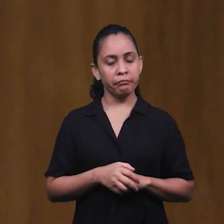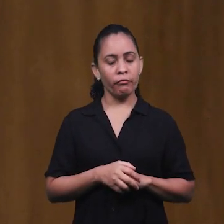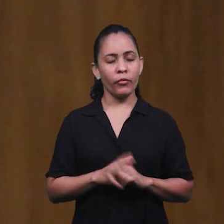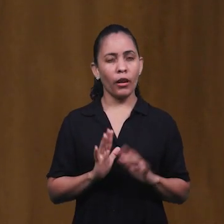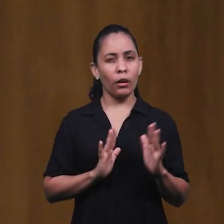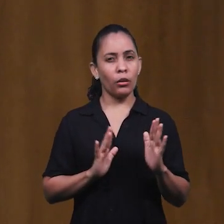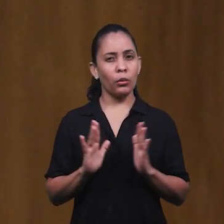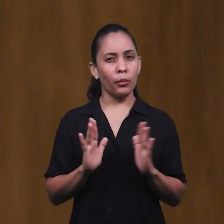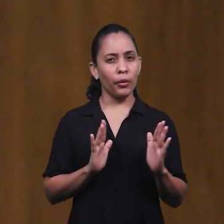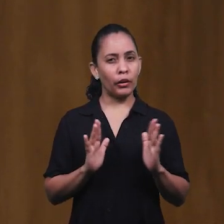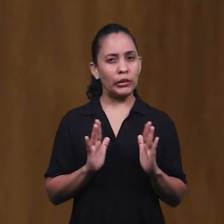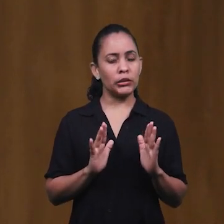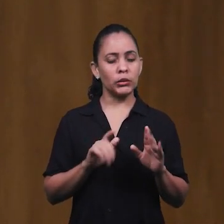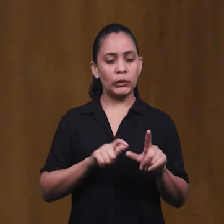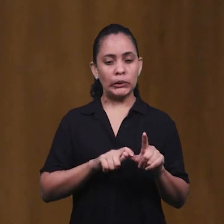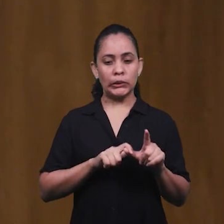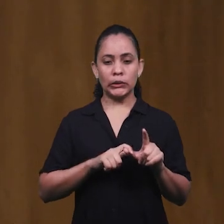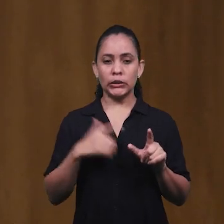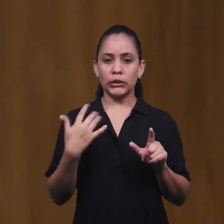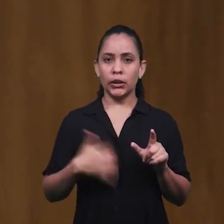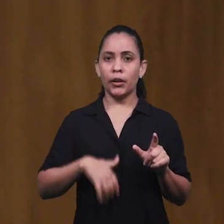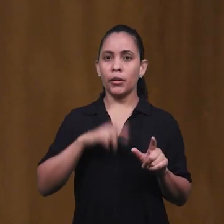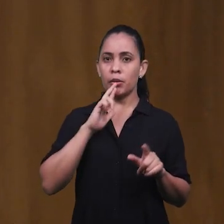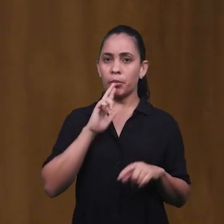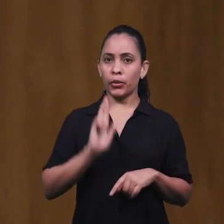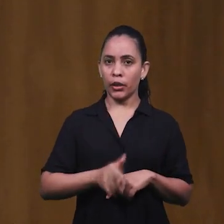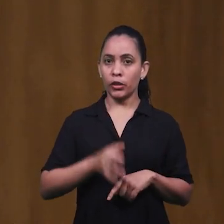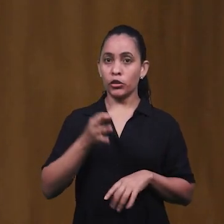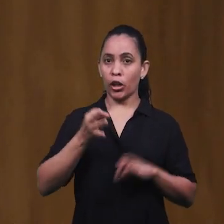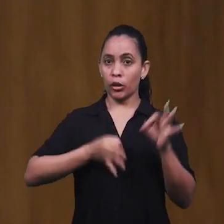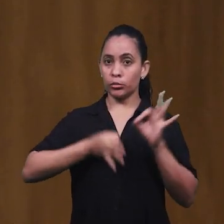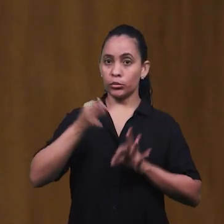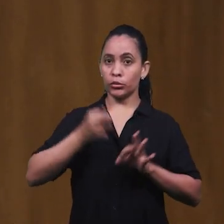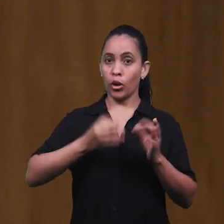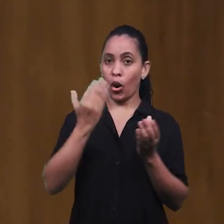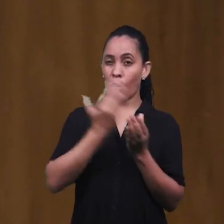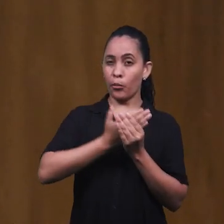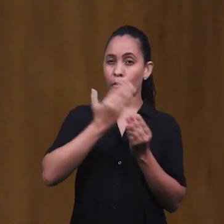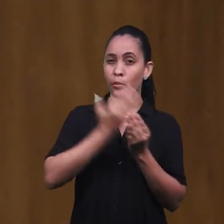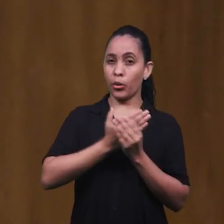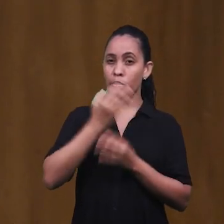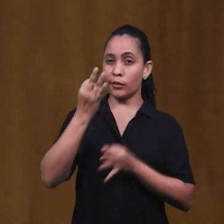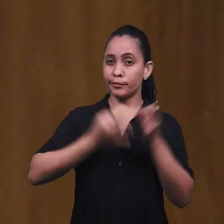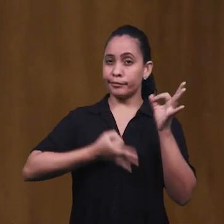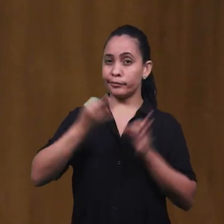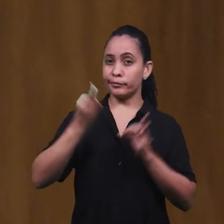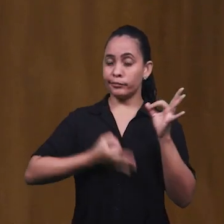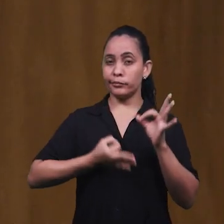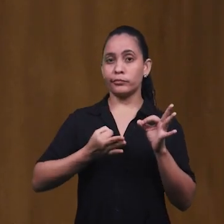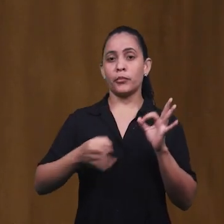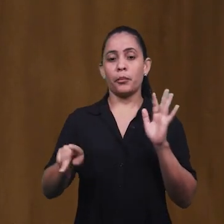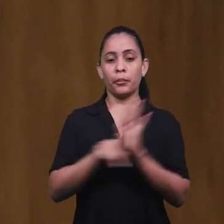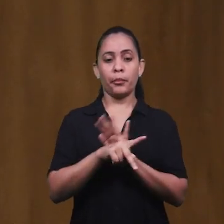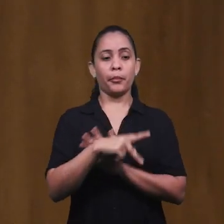fase de inadimplência, que já está respondendo a um processo judicial movido pelo próprio condomínio, o que pode acontecer contra